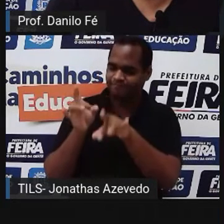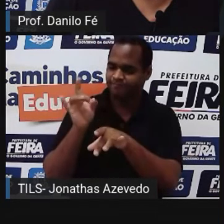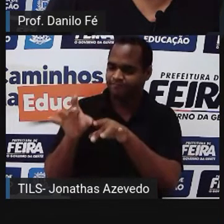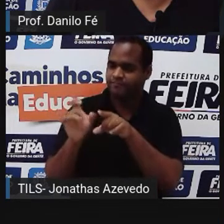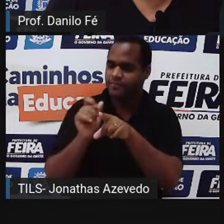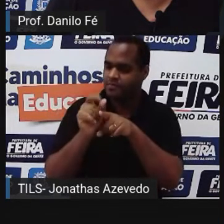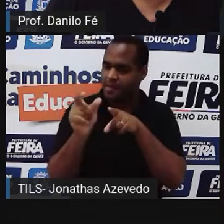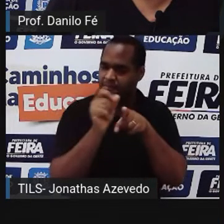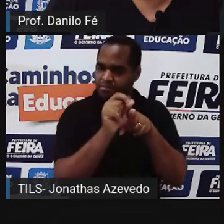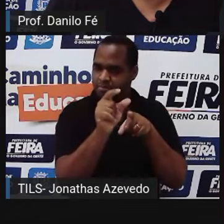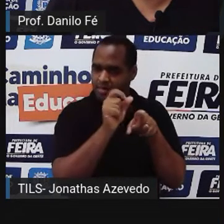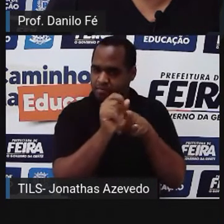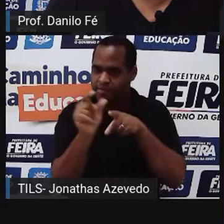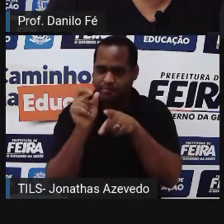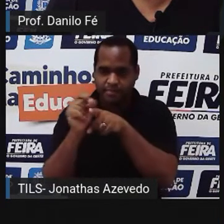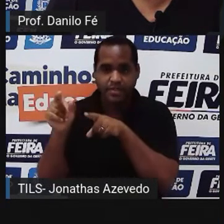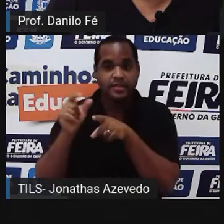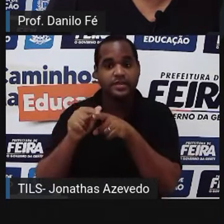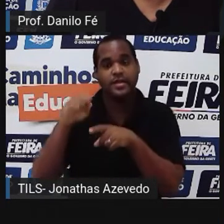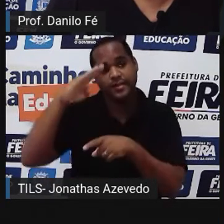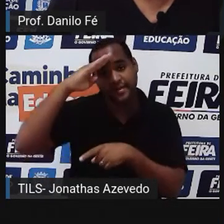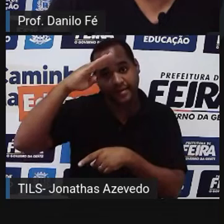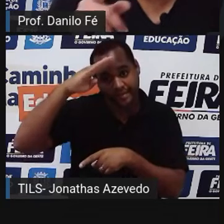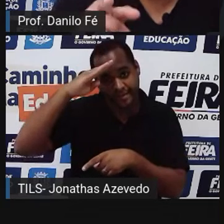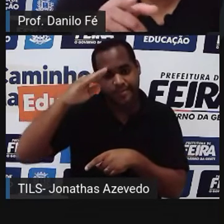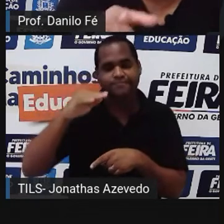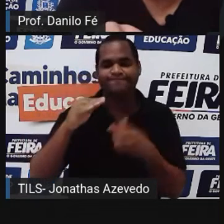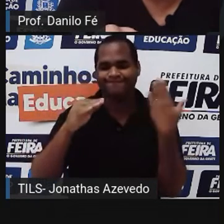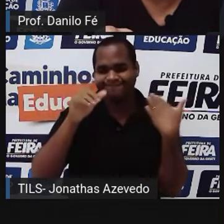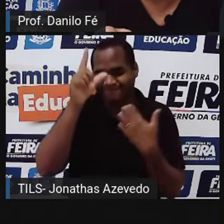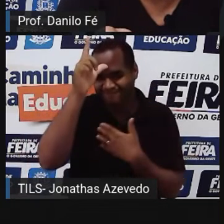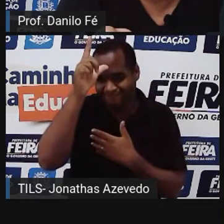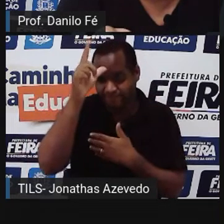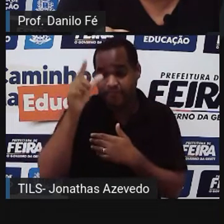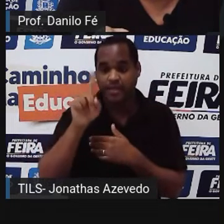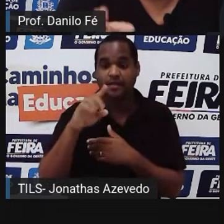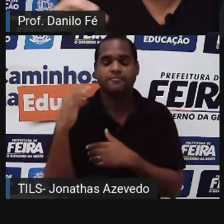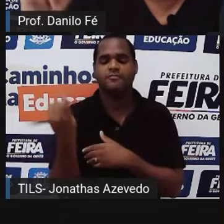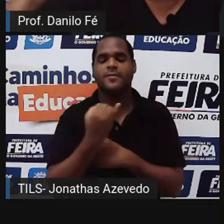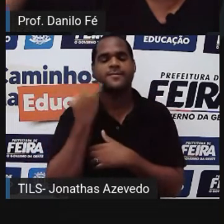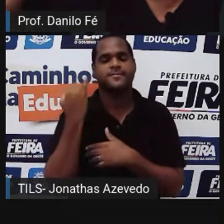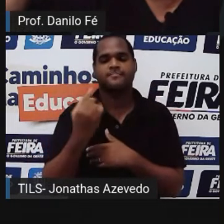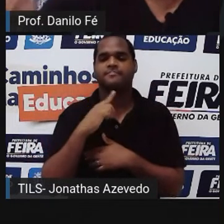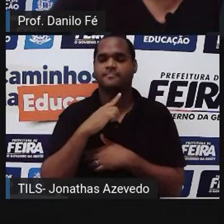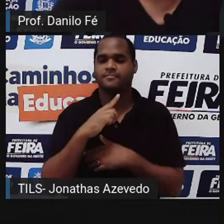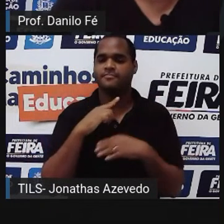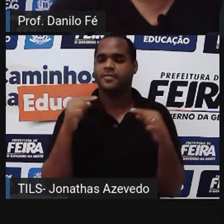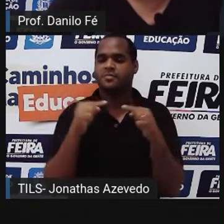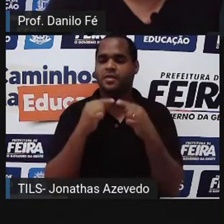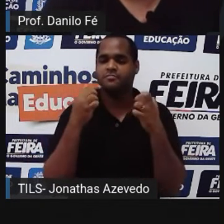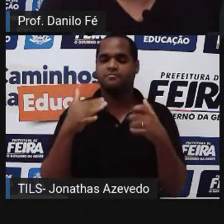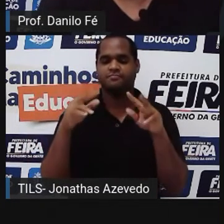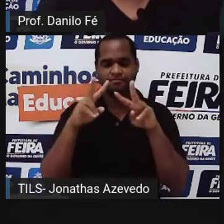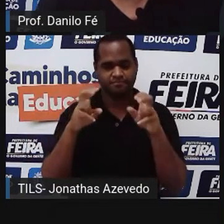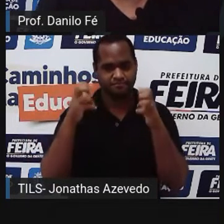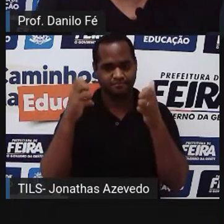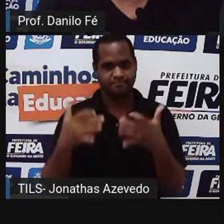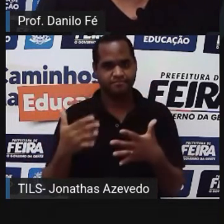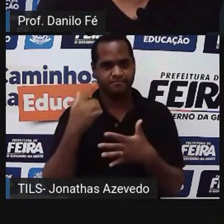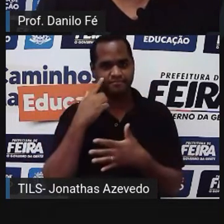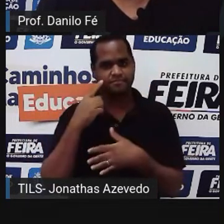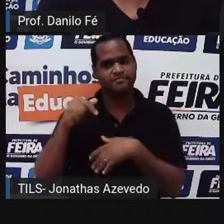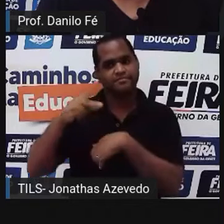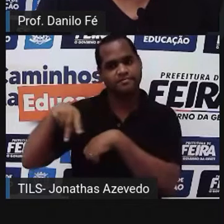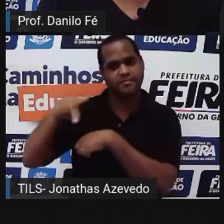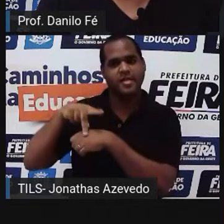pouco a pouco os exércitos alemães. E uma coisa importante para o nosso próximo tópico: nos